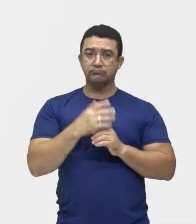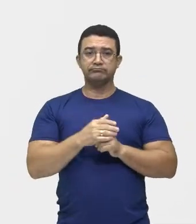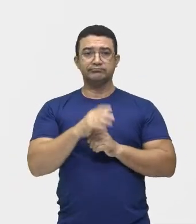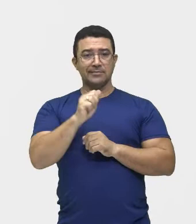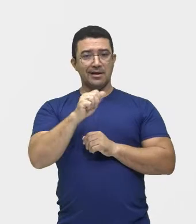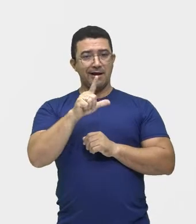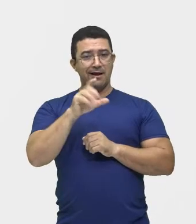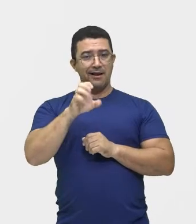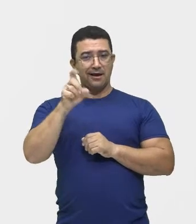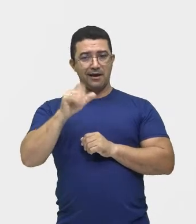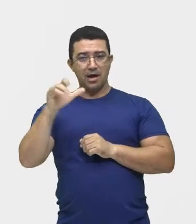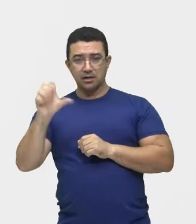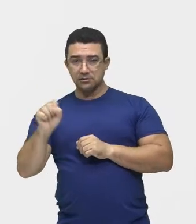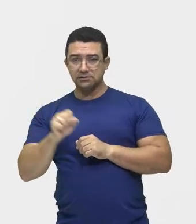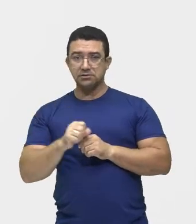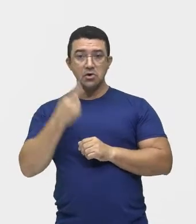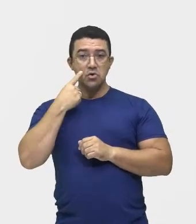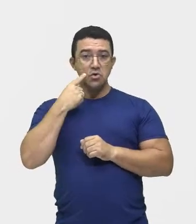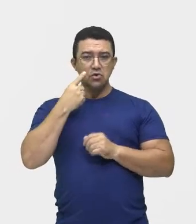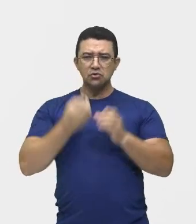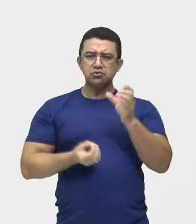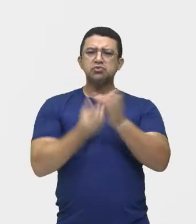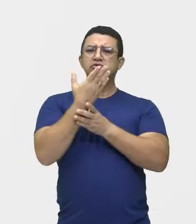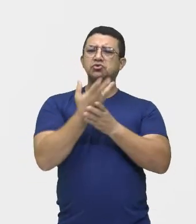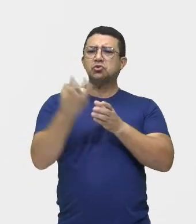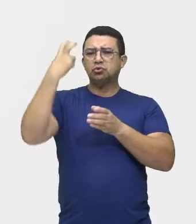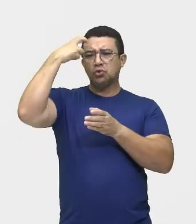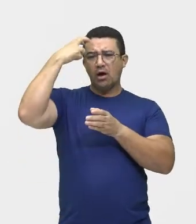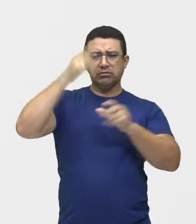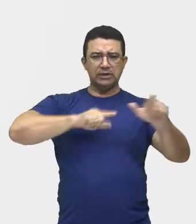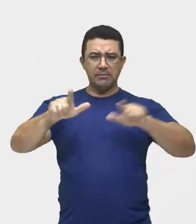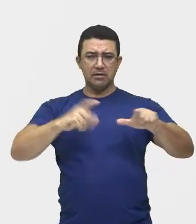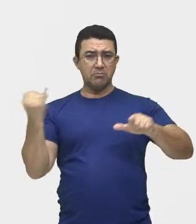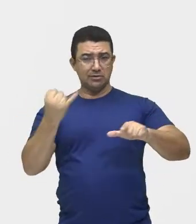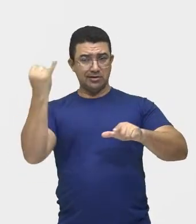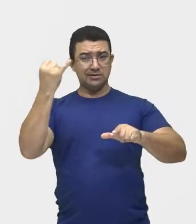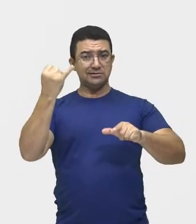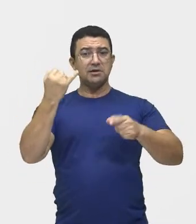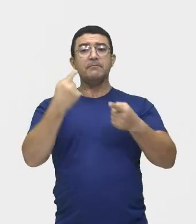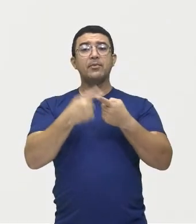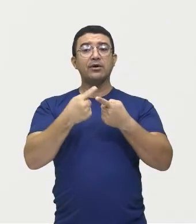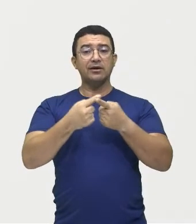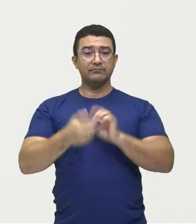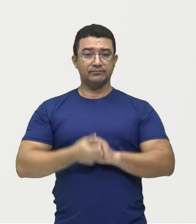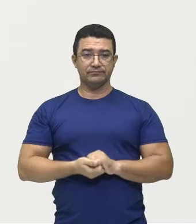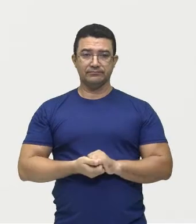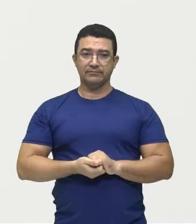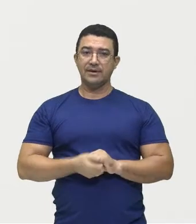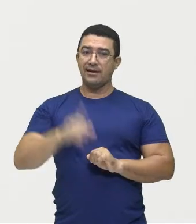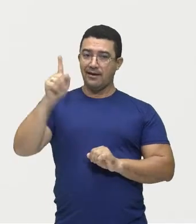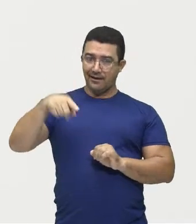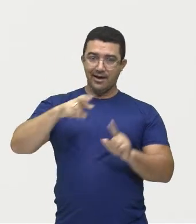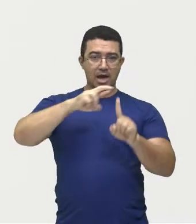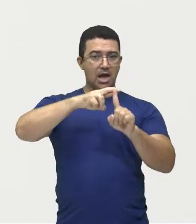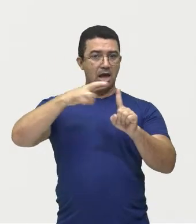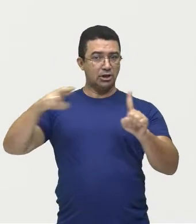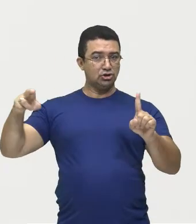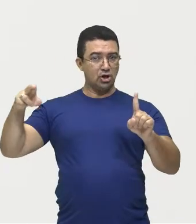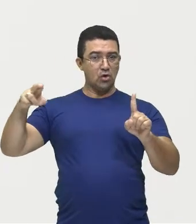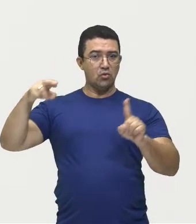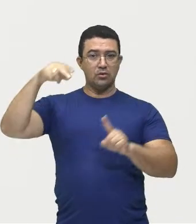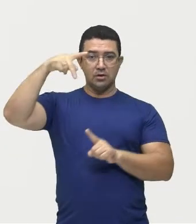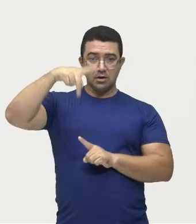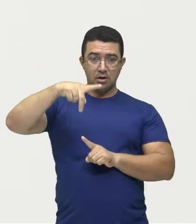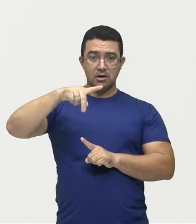parte derivam a alternativa correta, letra D, da religião puritana e do calvinismo. Lembrando